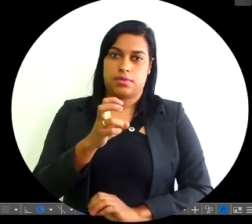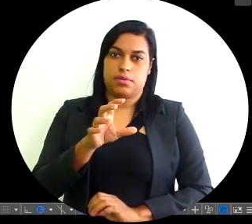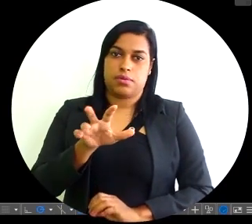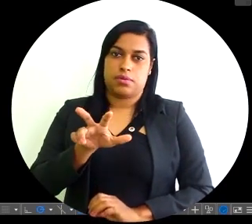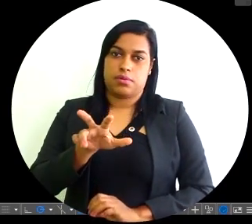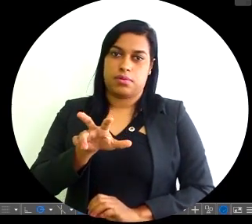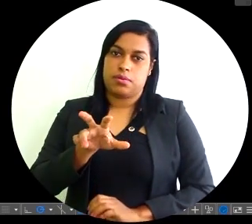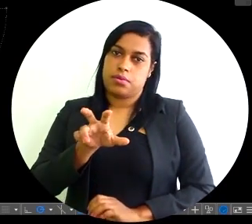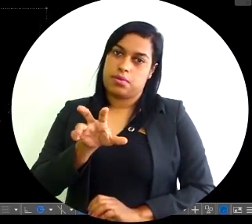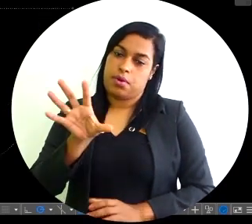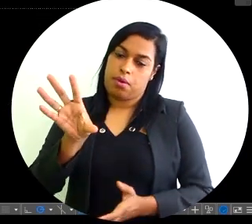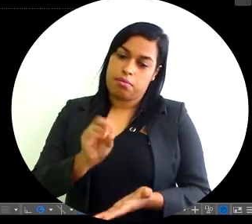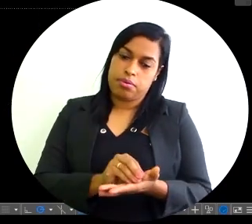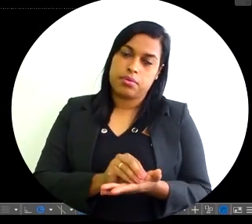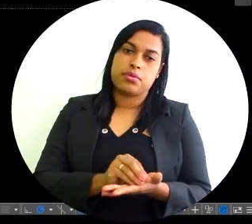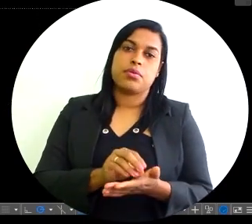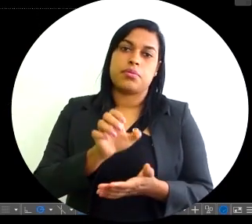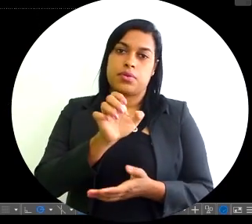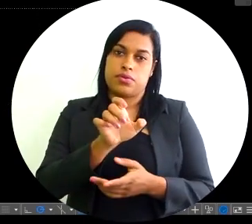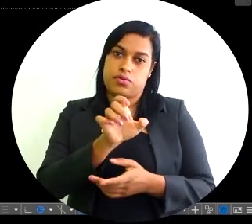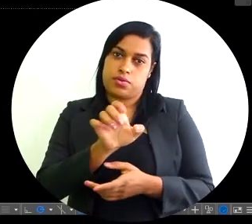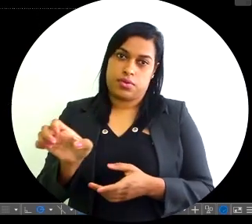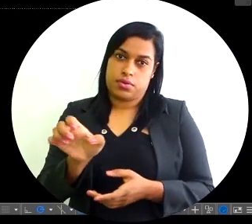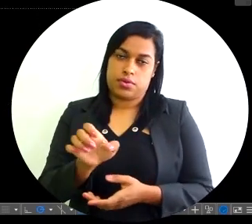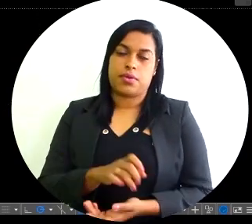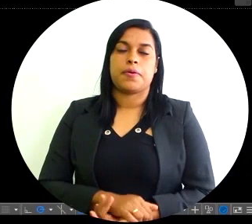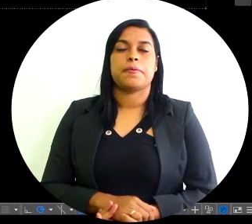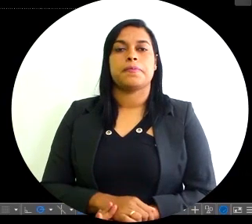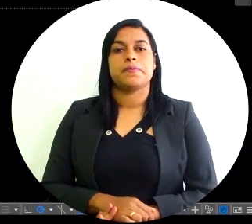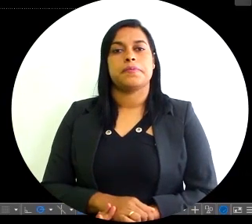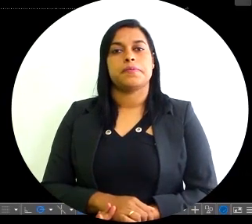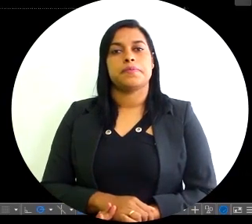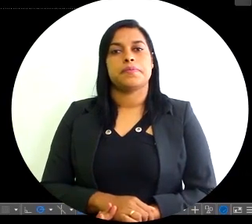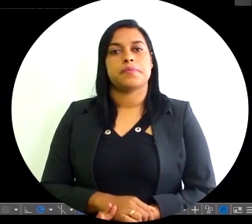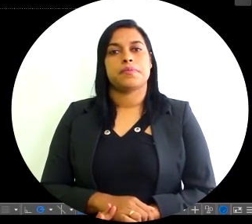5, Enter, colocar ele para a esquerda,